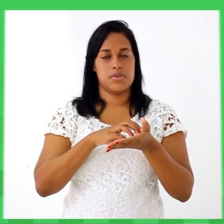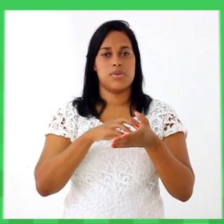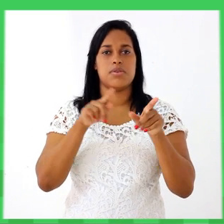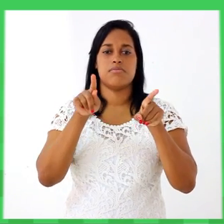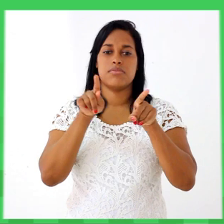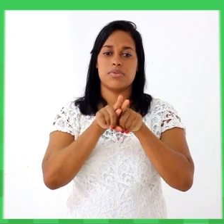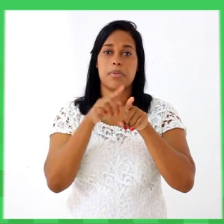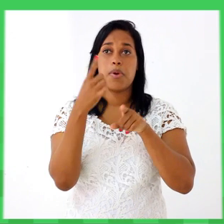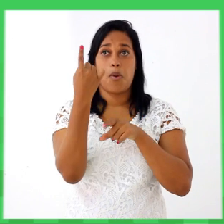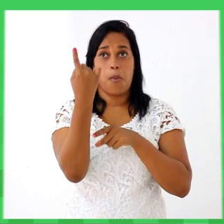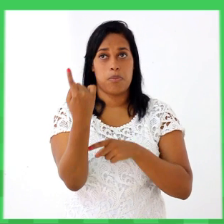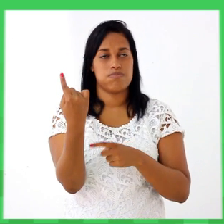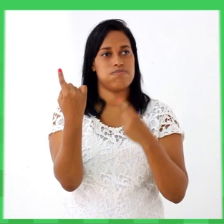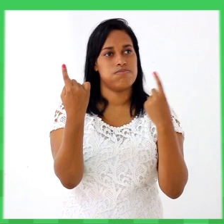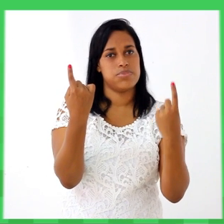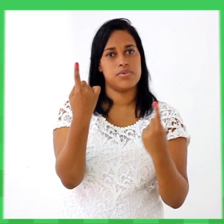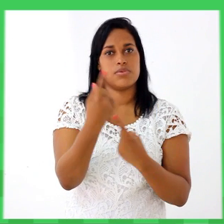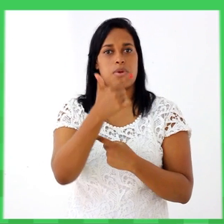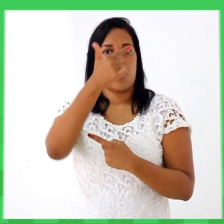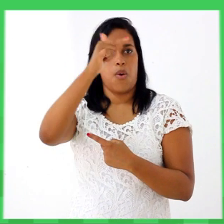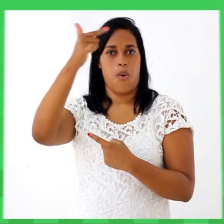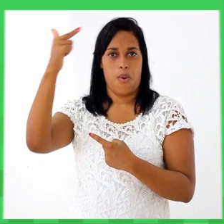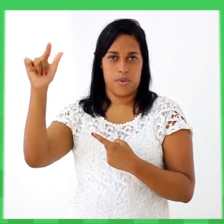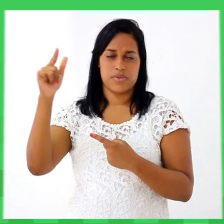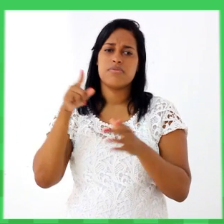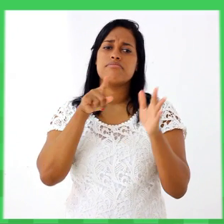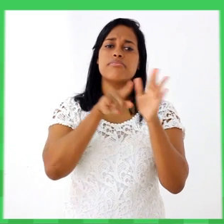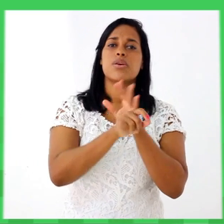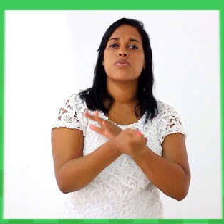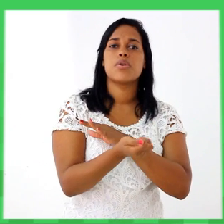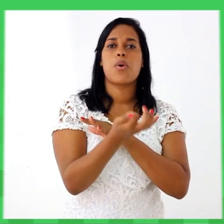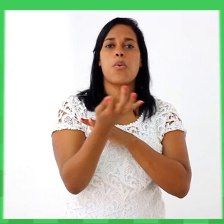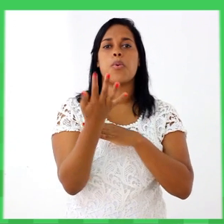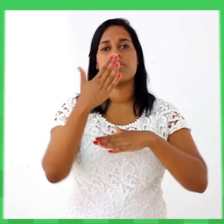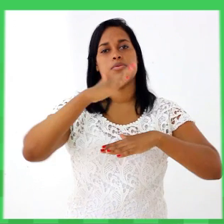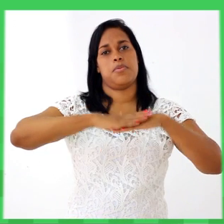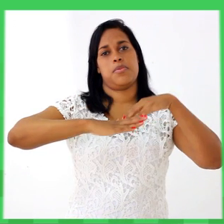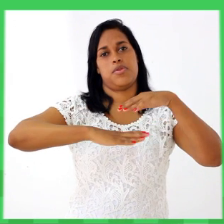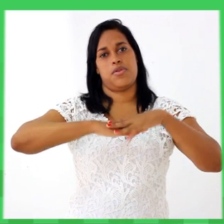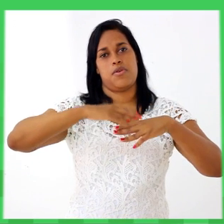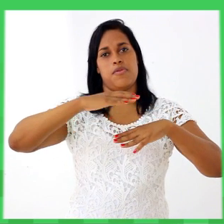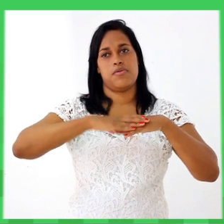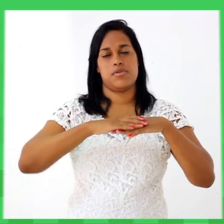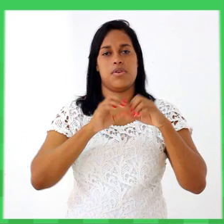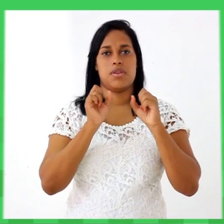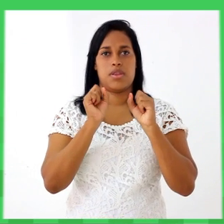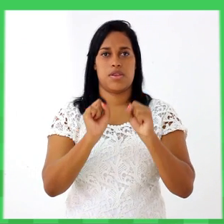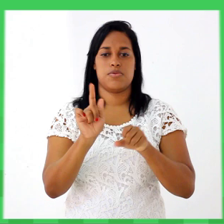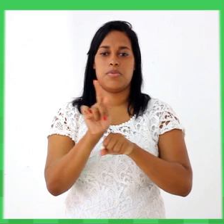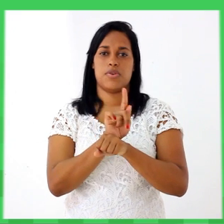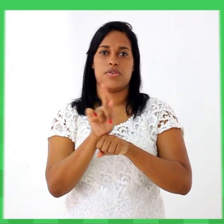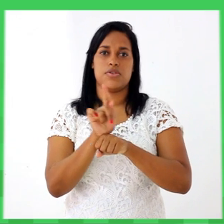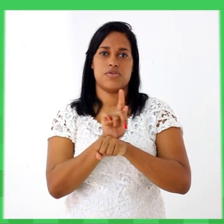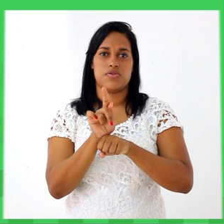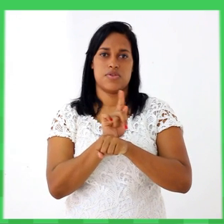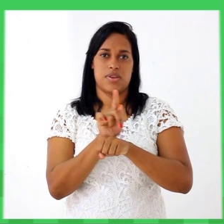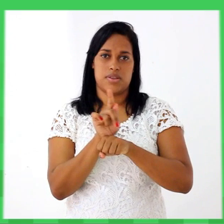um para o outro. Então, você pergunta quantos empregados podem